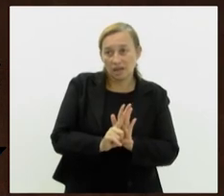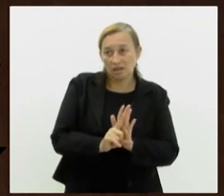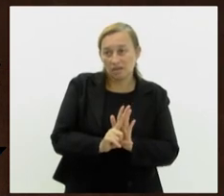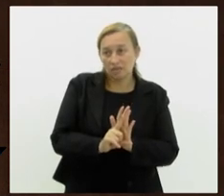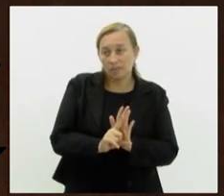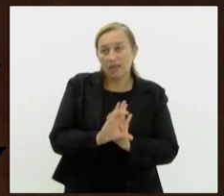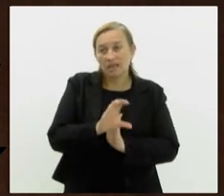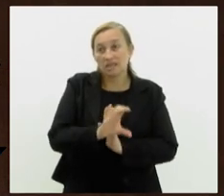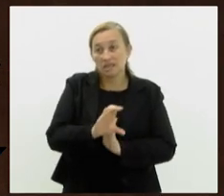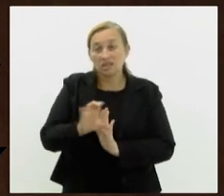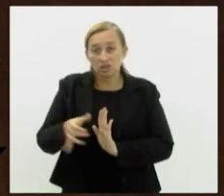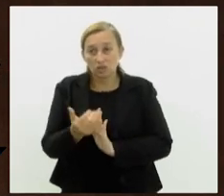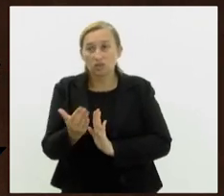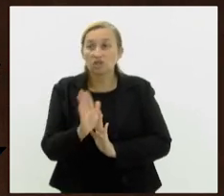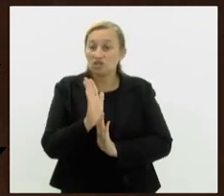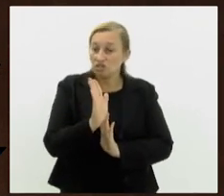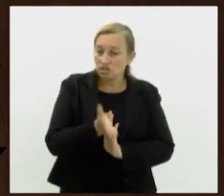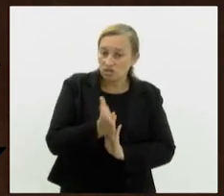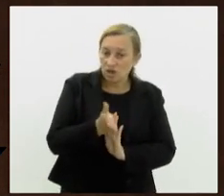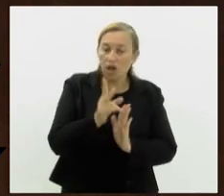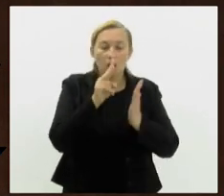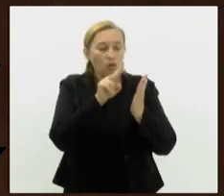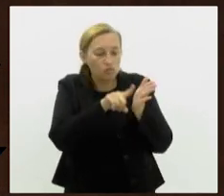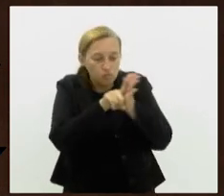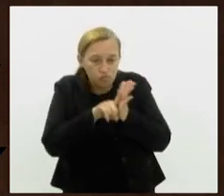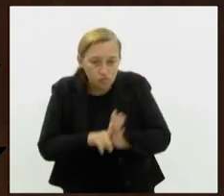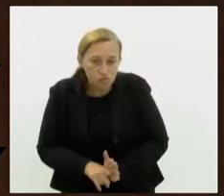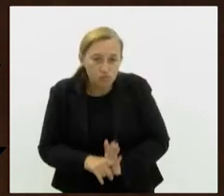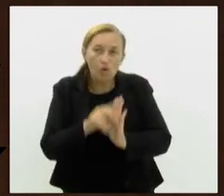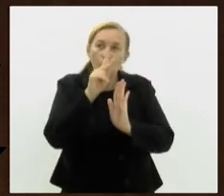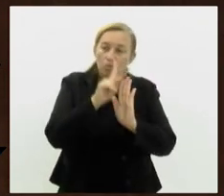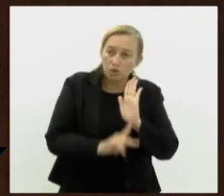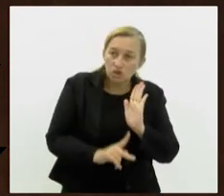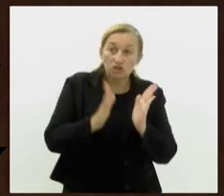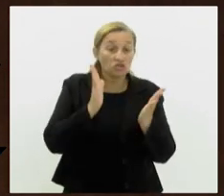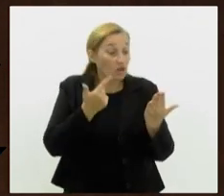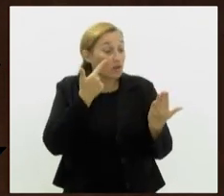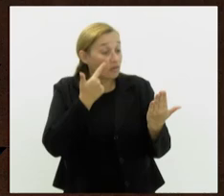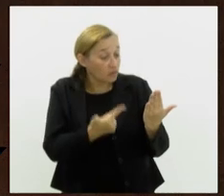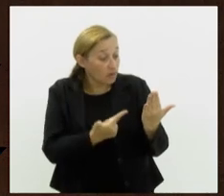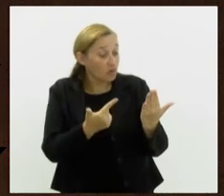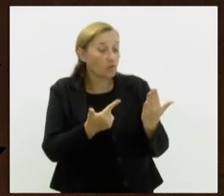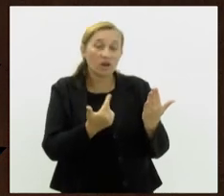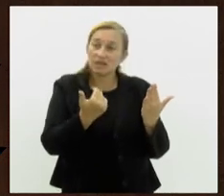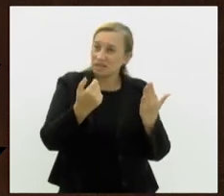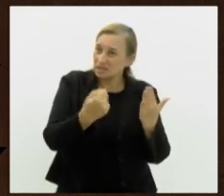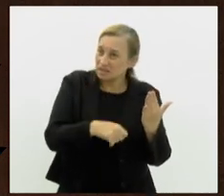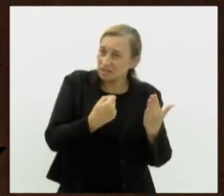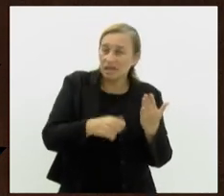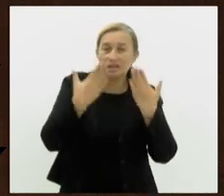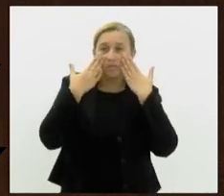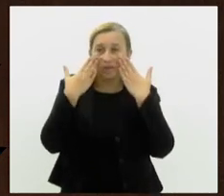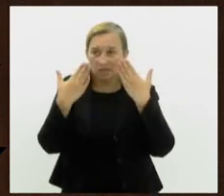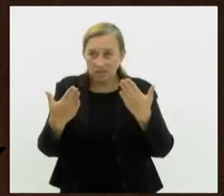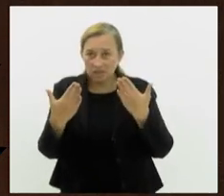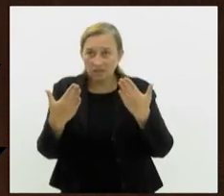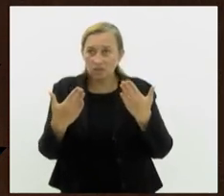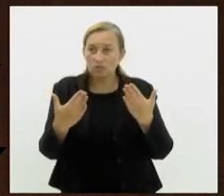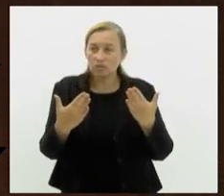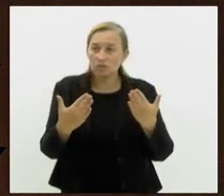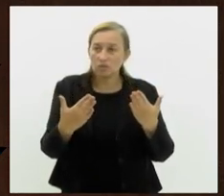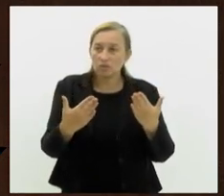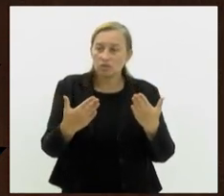CCJ já examinou o projeto, já verificou a pertinência da apresentação sobre